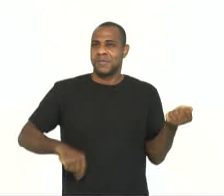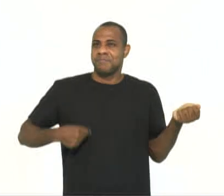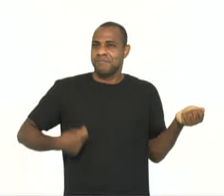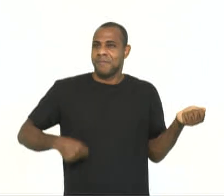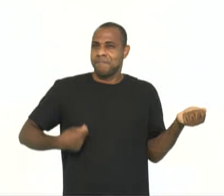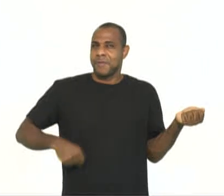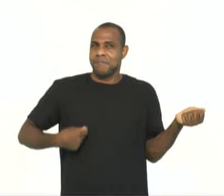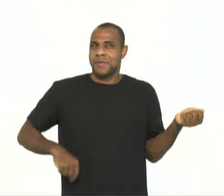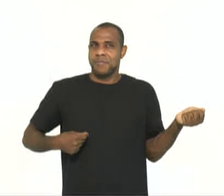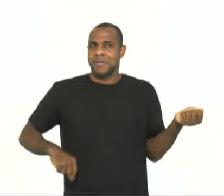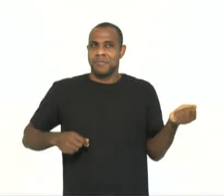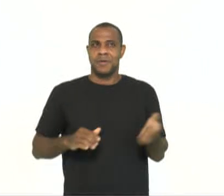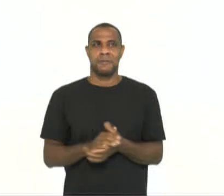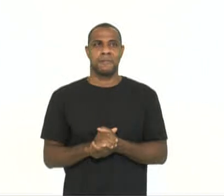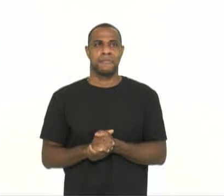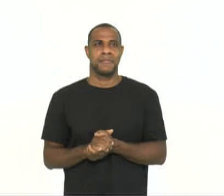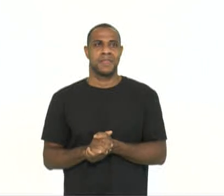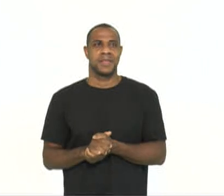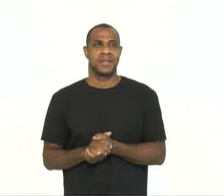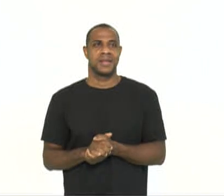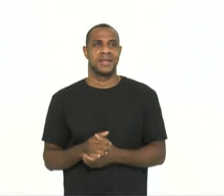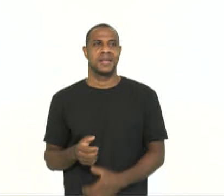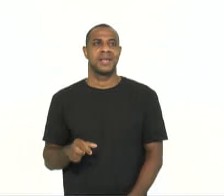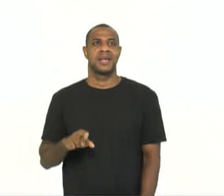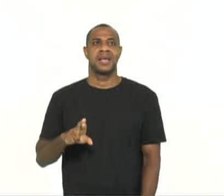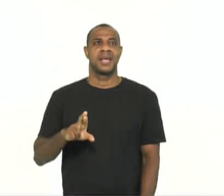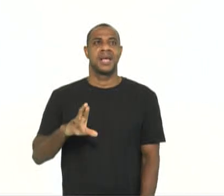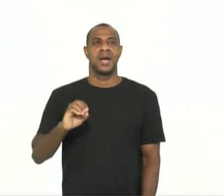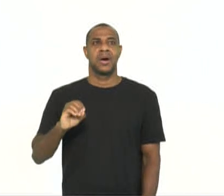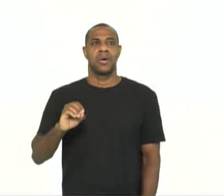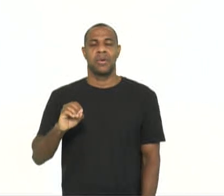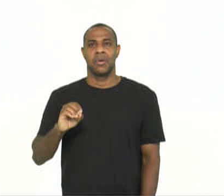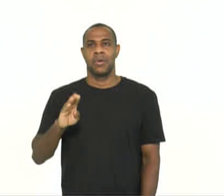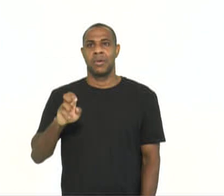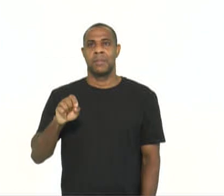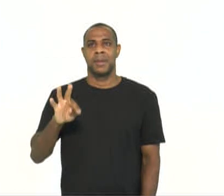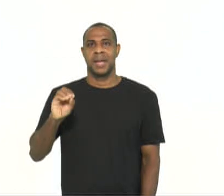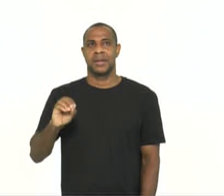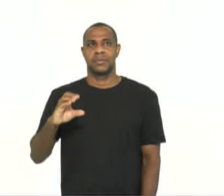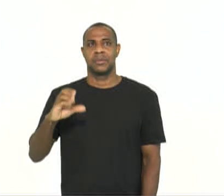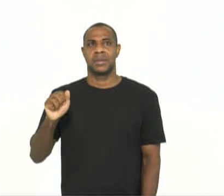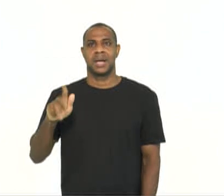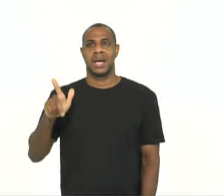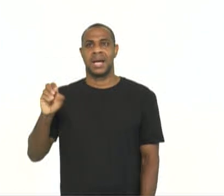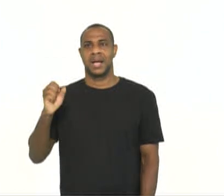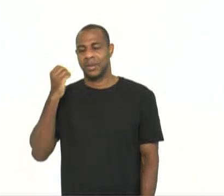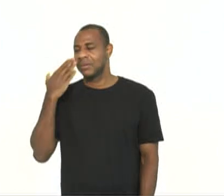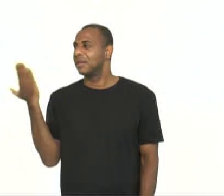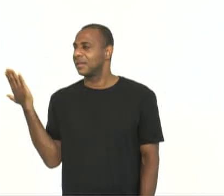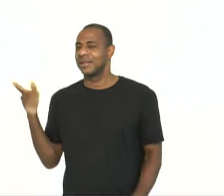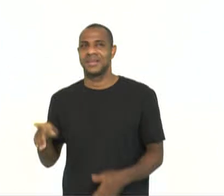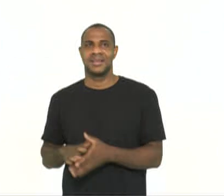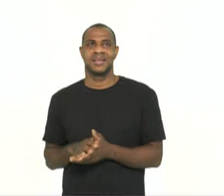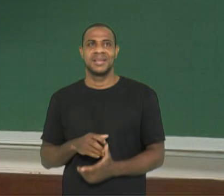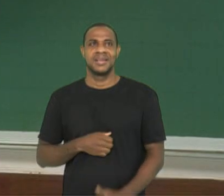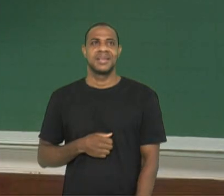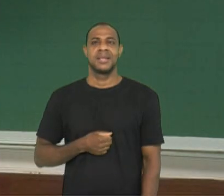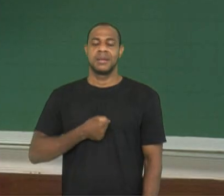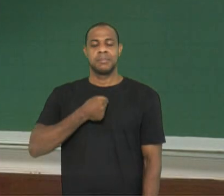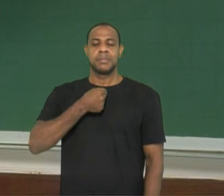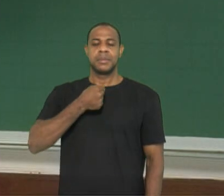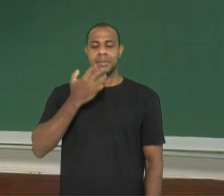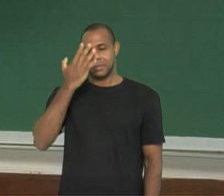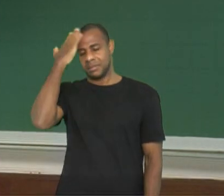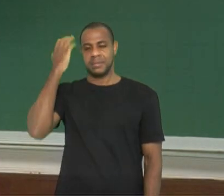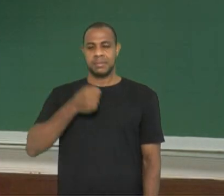apresentado por Roberto Carlos, que era chamado de Rei, Erasmo Carlos, que era Tremendão, e Vanderleia era Ternurinha. Rei, Tremendão, Ternurinha. Por que